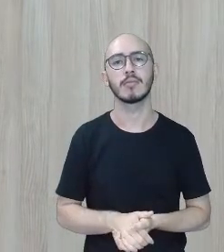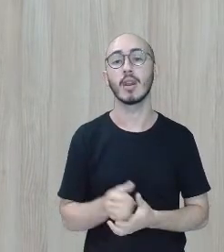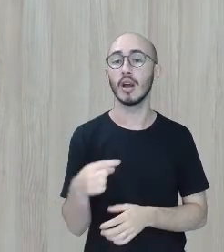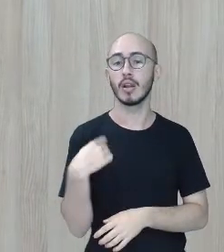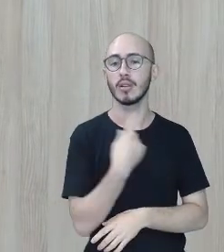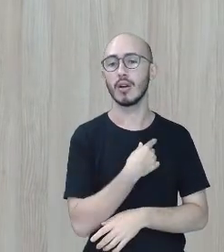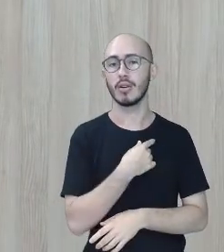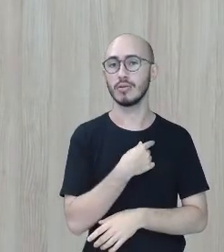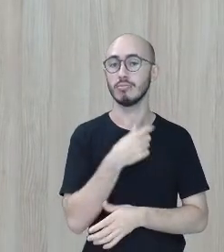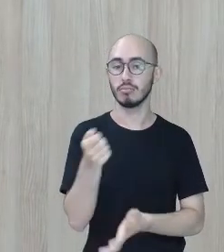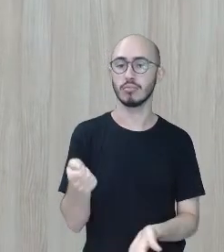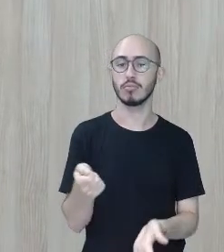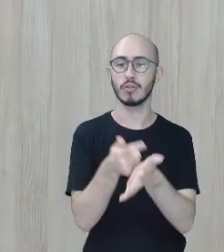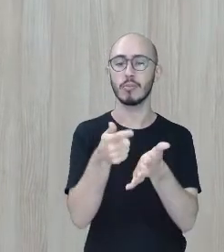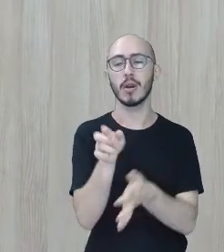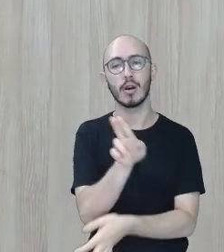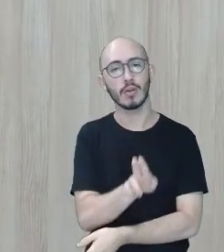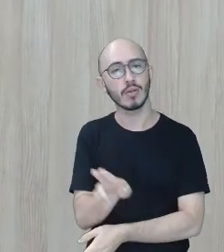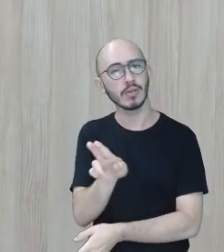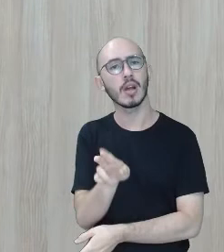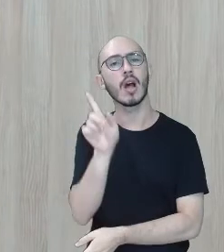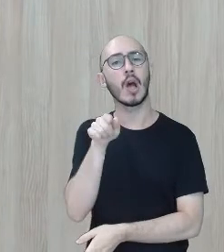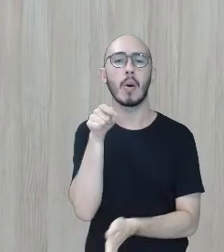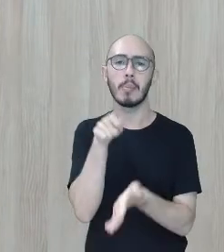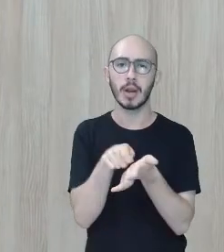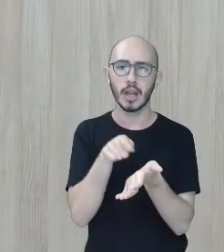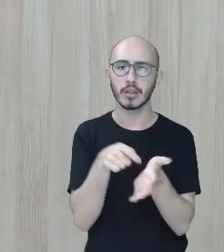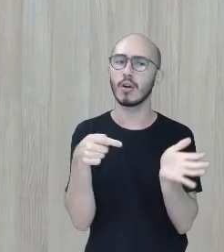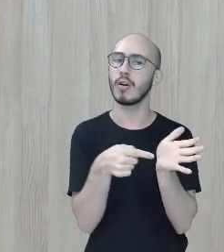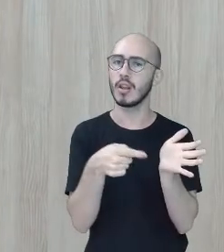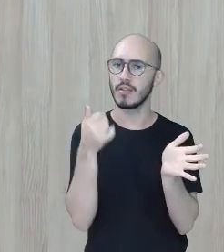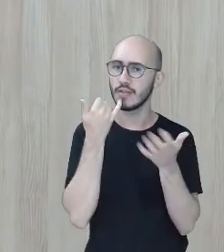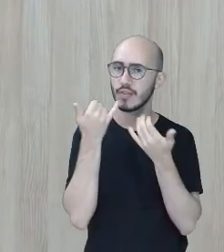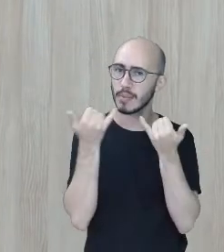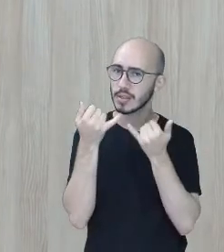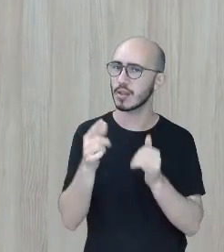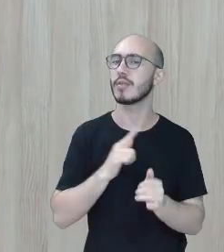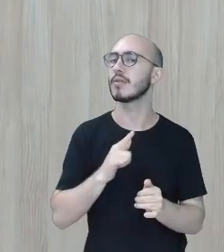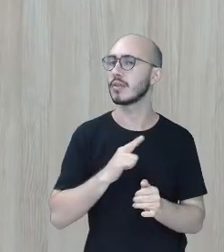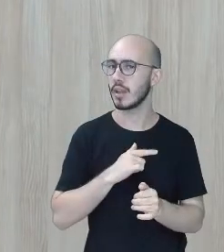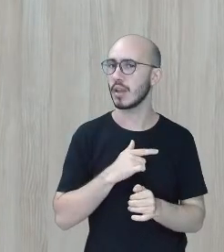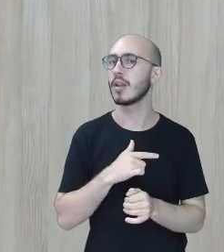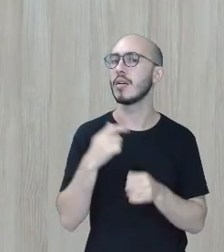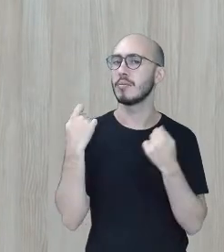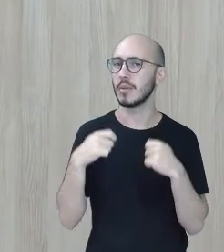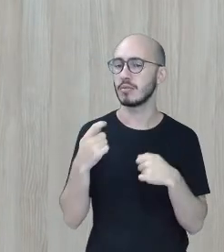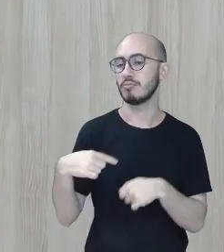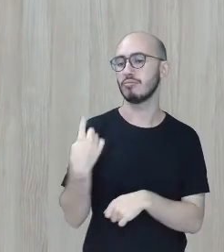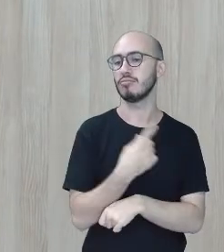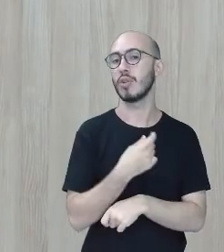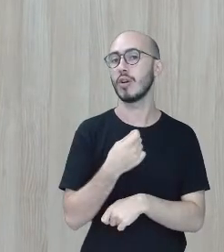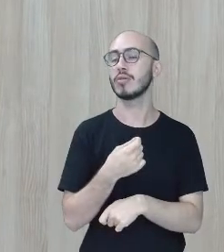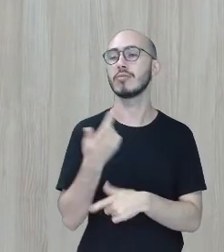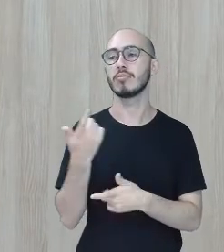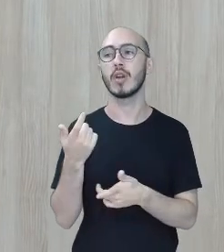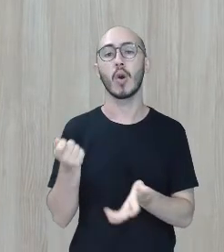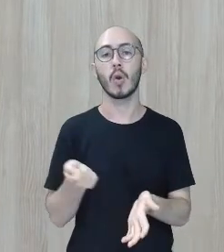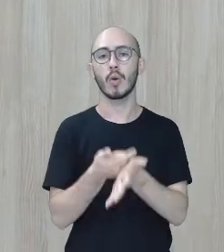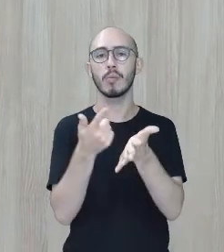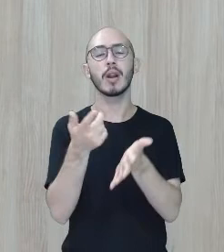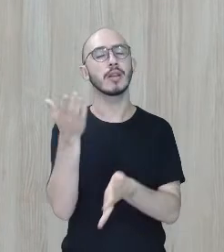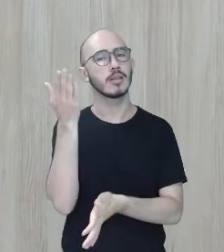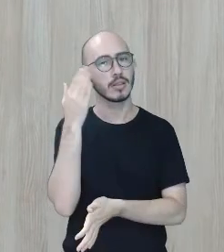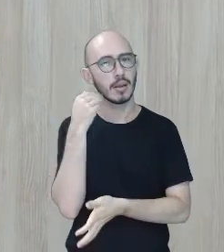nós consumidores, é obrigatório, né, que eles tenham realmente essa informação, para que nós consumidores, ao